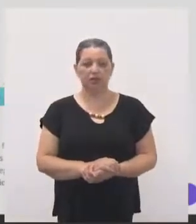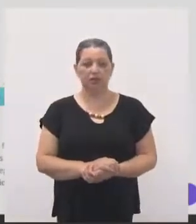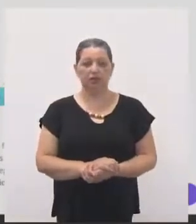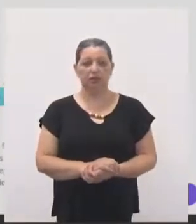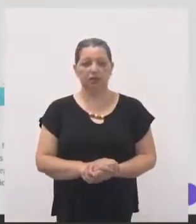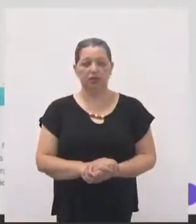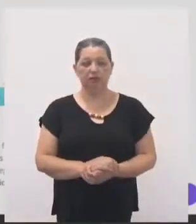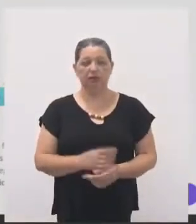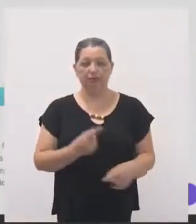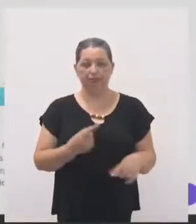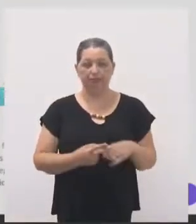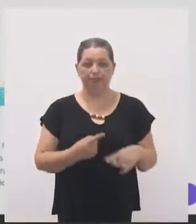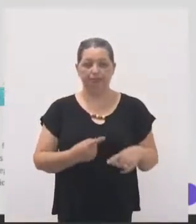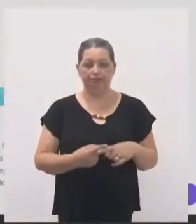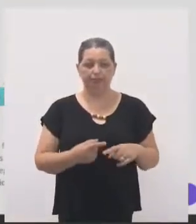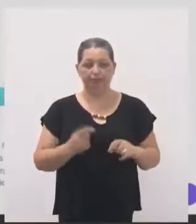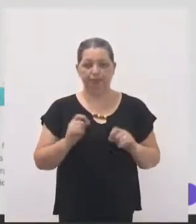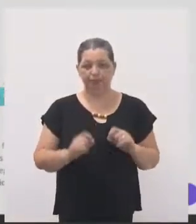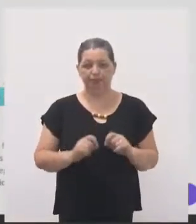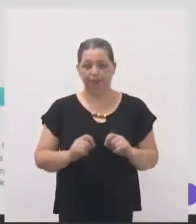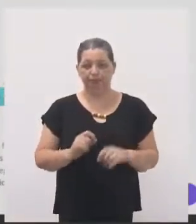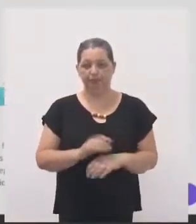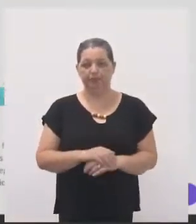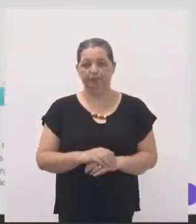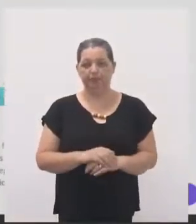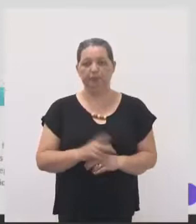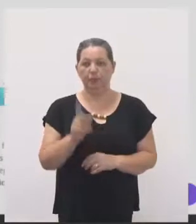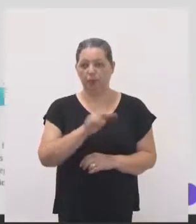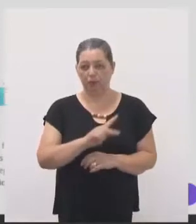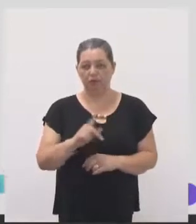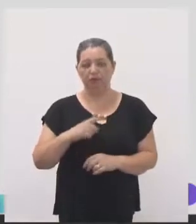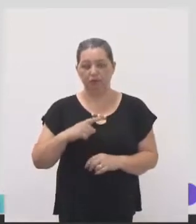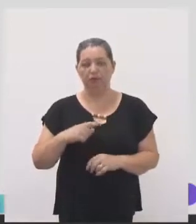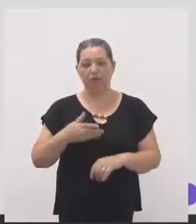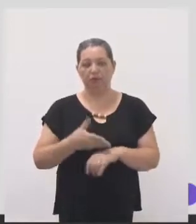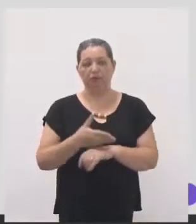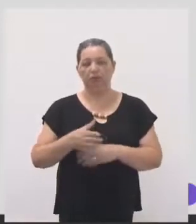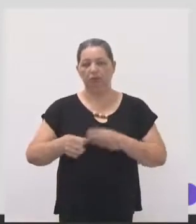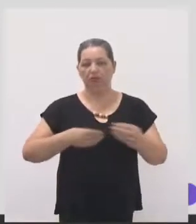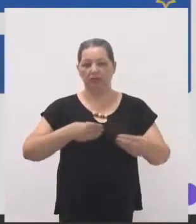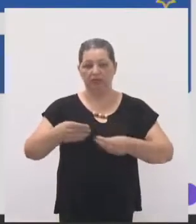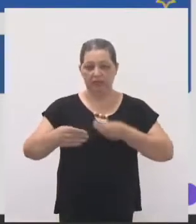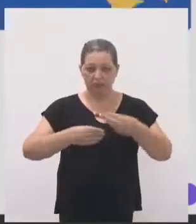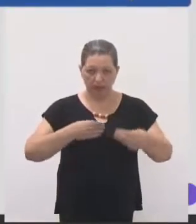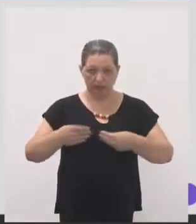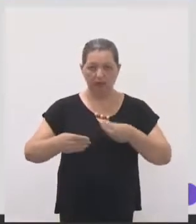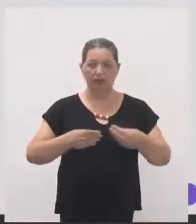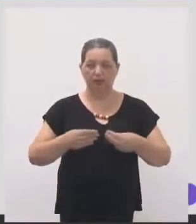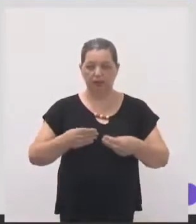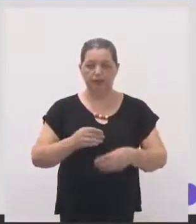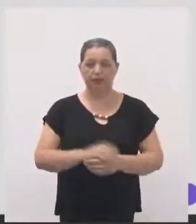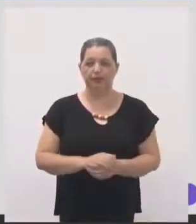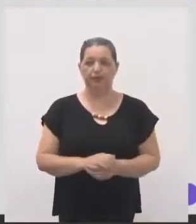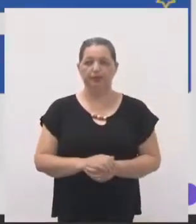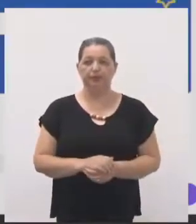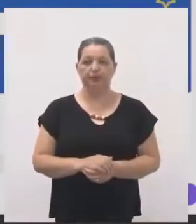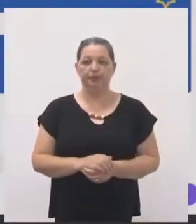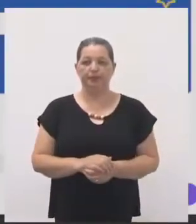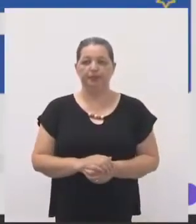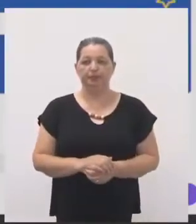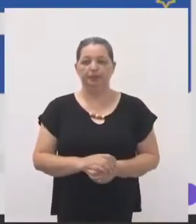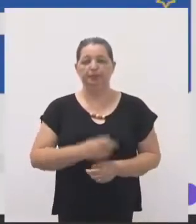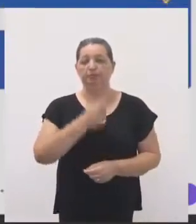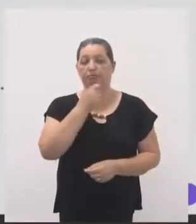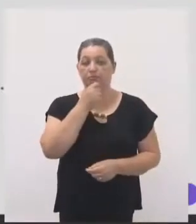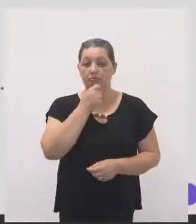algo muito bacana nas salas, e você, professor, vai ter total flexibilidade de fazer isso. Ainda você pode